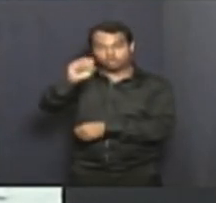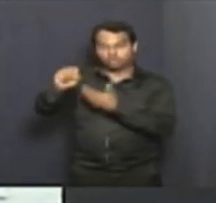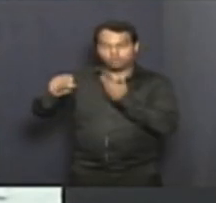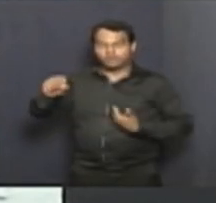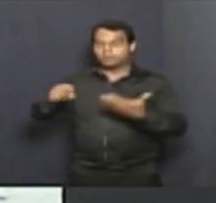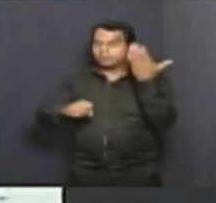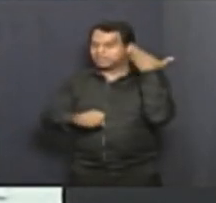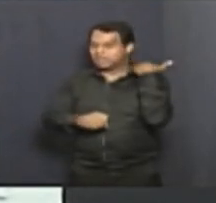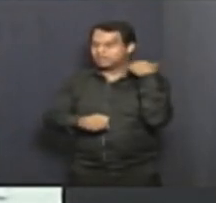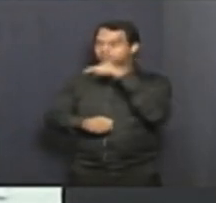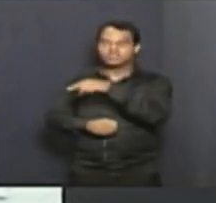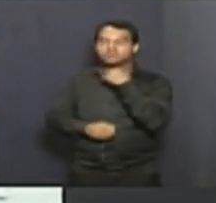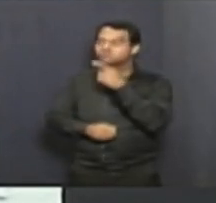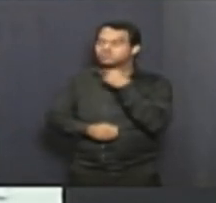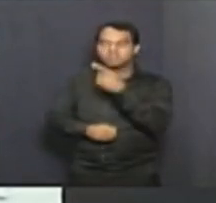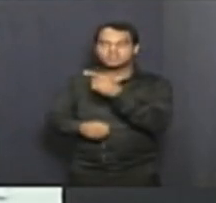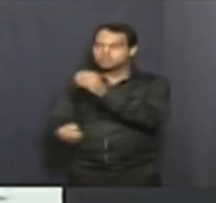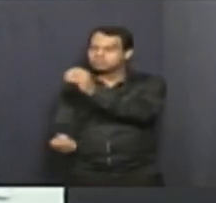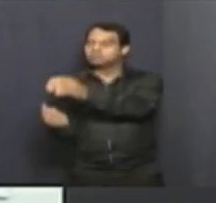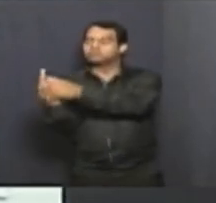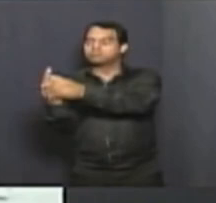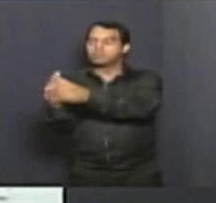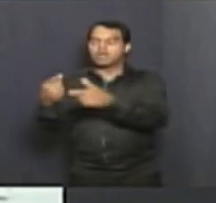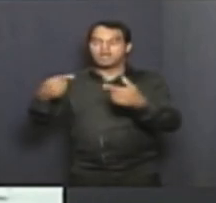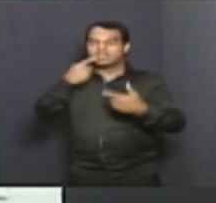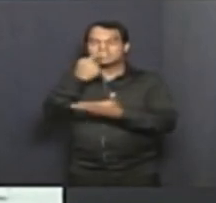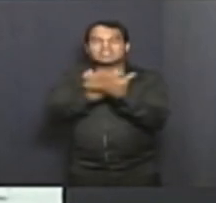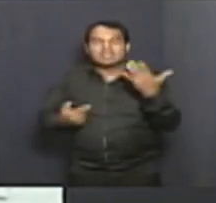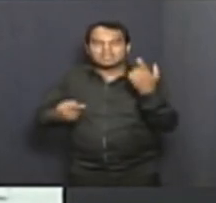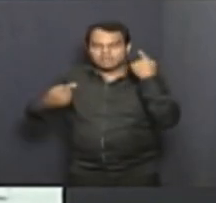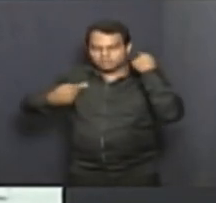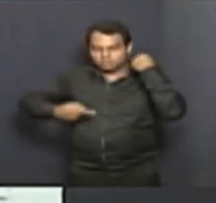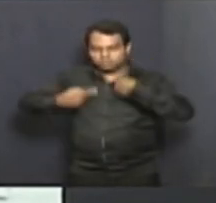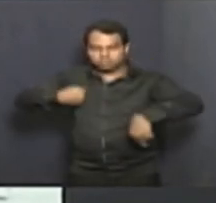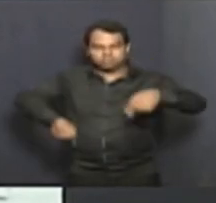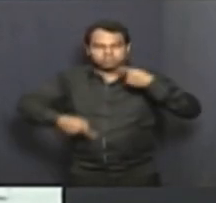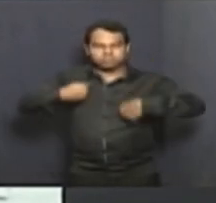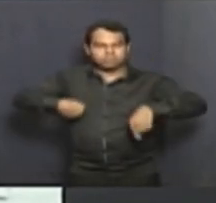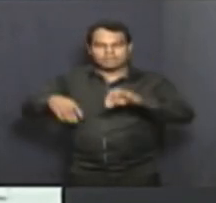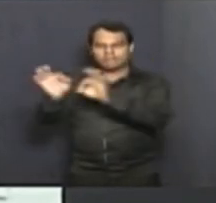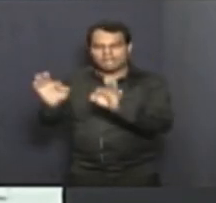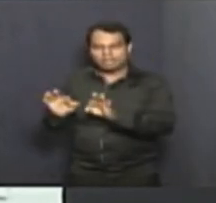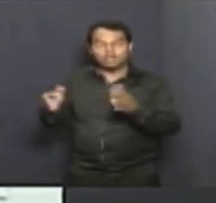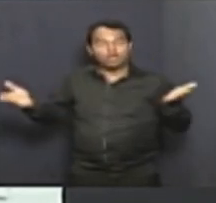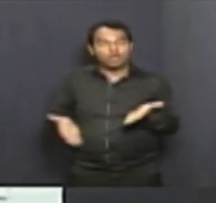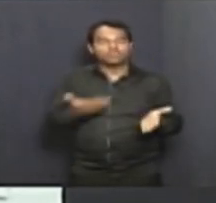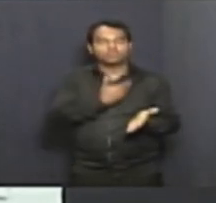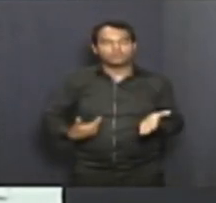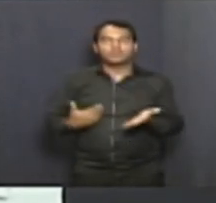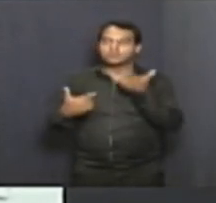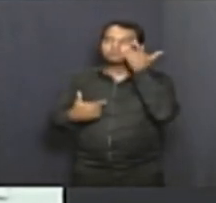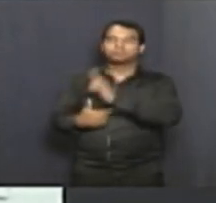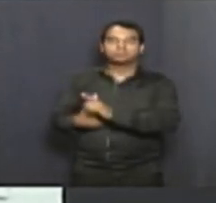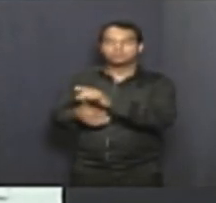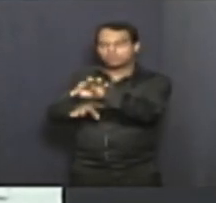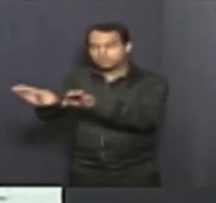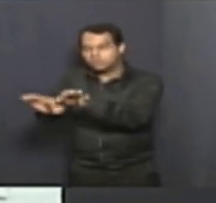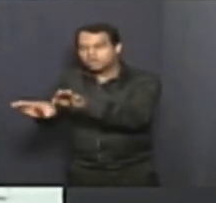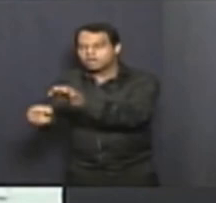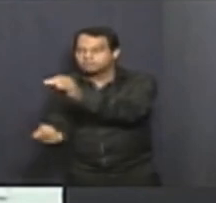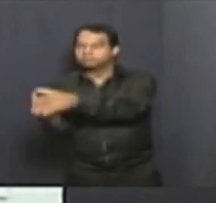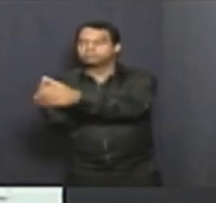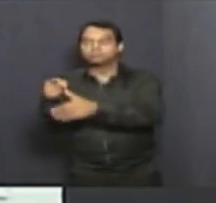e não conseguiu implantar hemodiálise e hoje no nosso governo nós implantamos para evitar o sofrimento daquelas pessoas